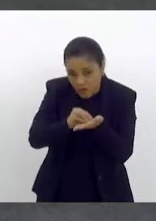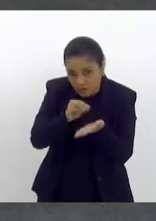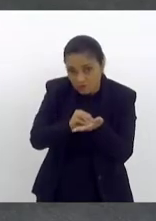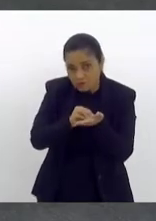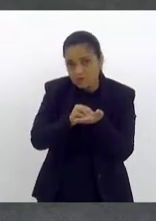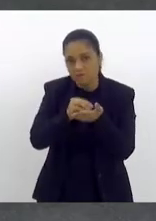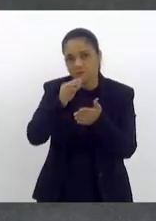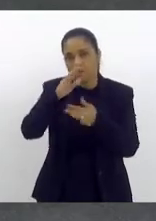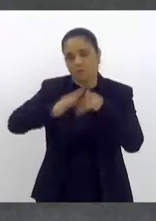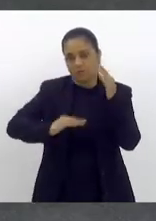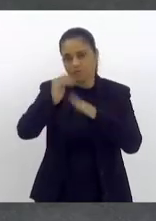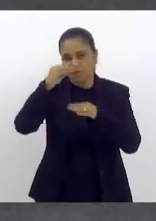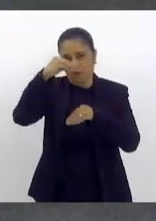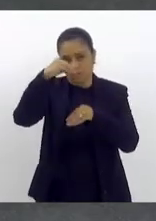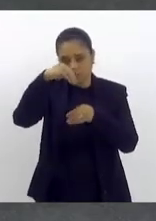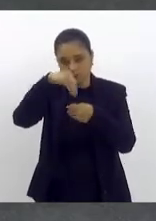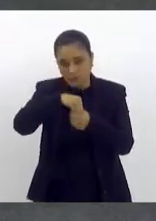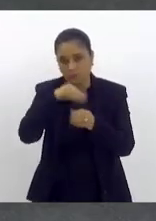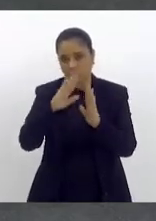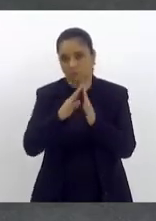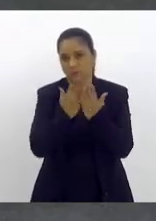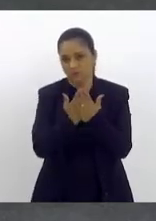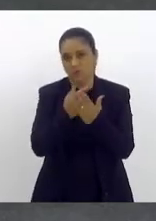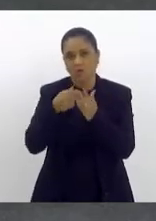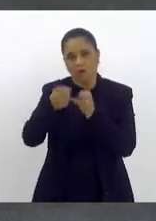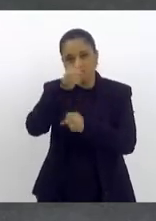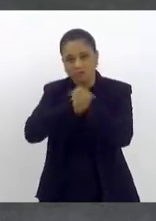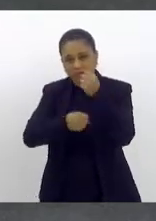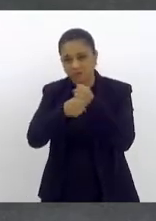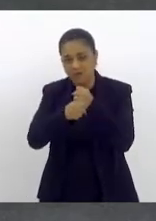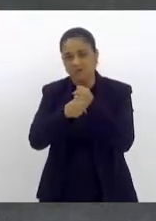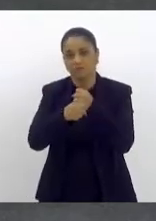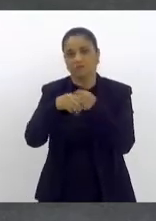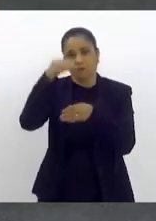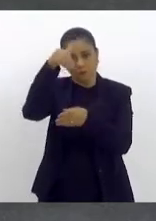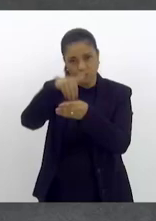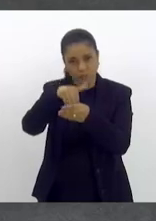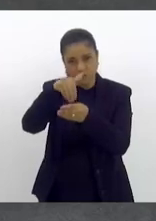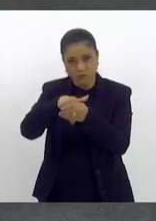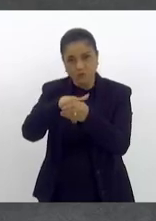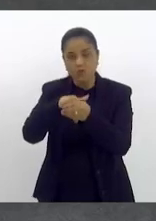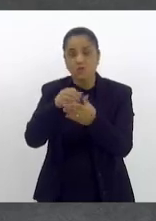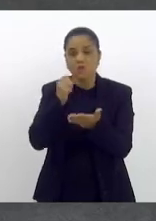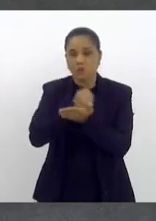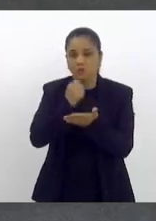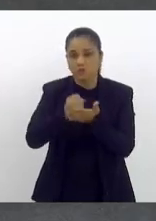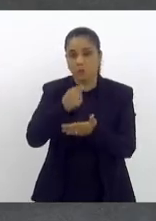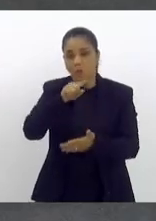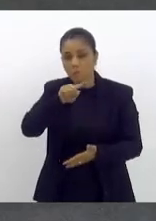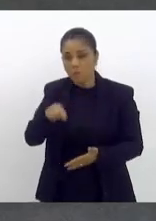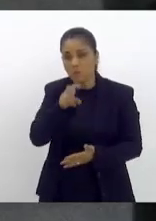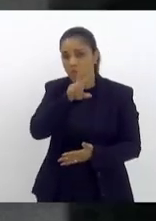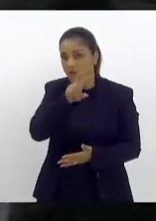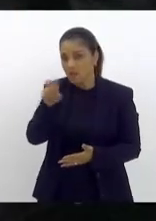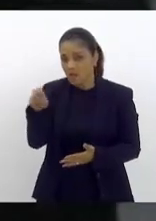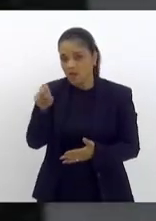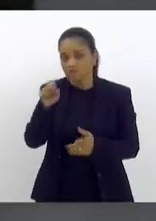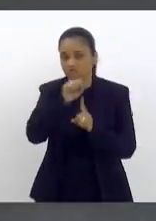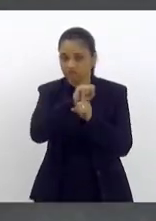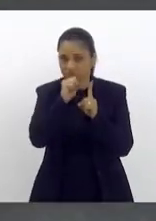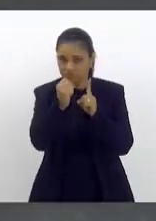eleitoral. O governo lançou um projeto, contratou 1.500 assistentes sociais e mais de 10 mil